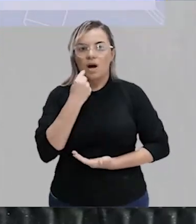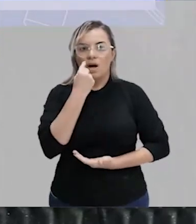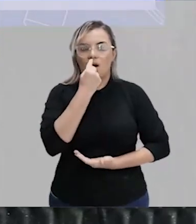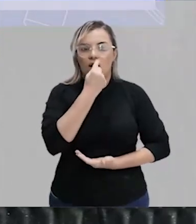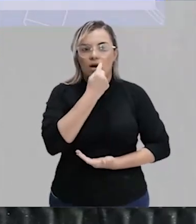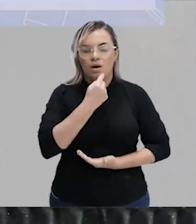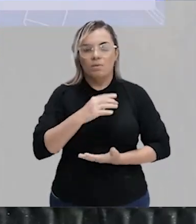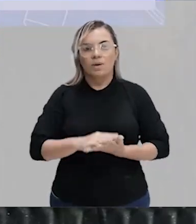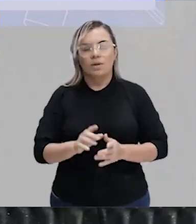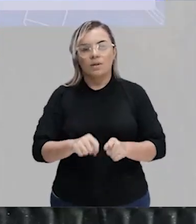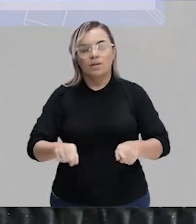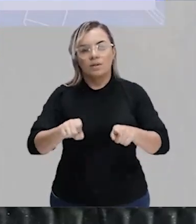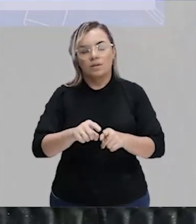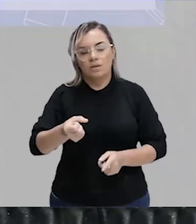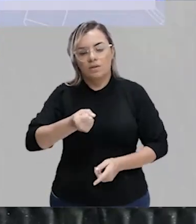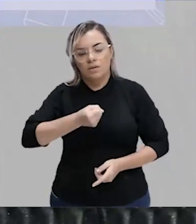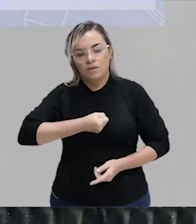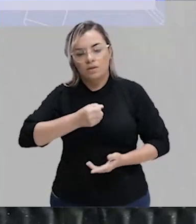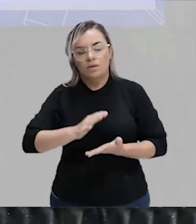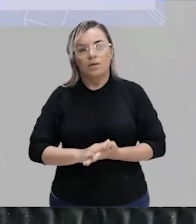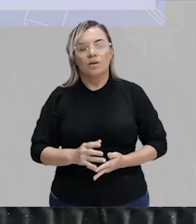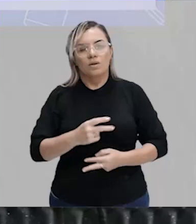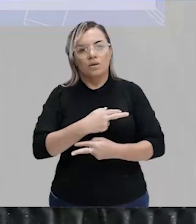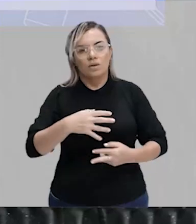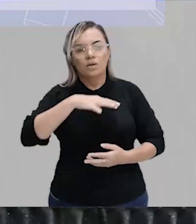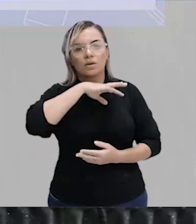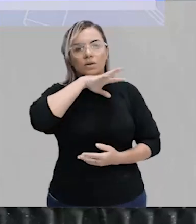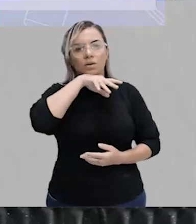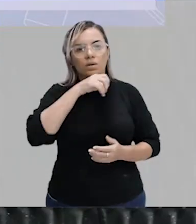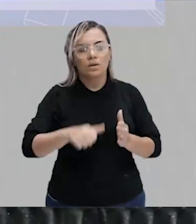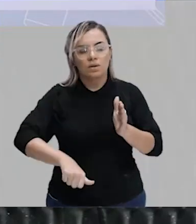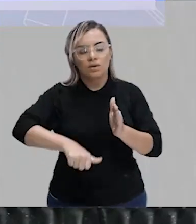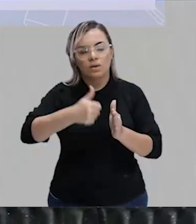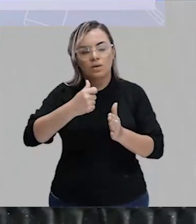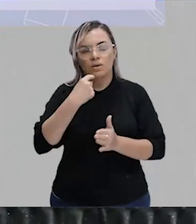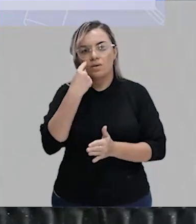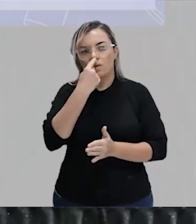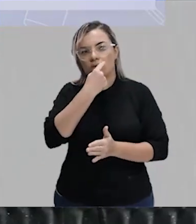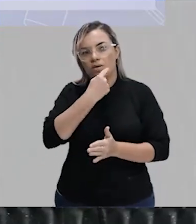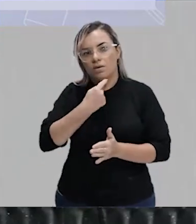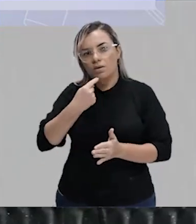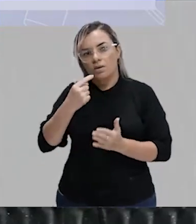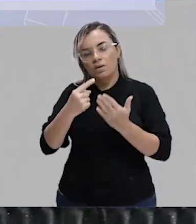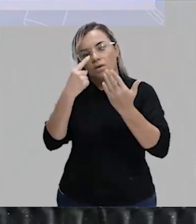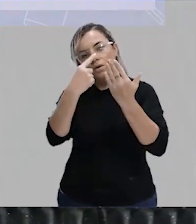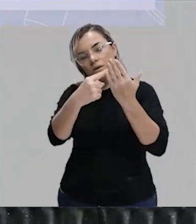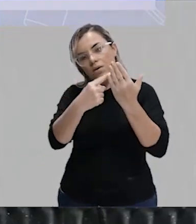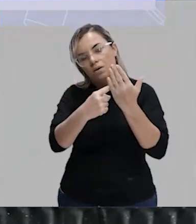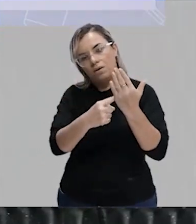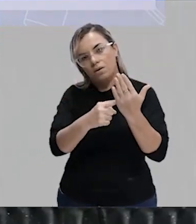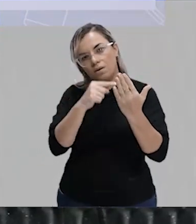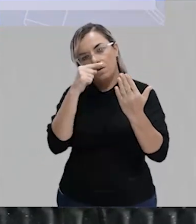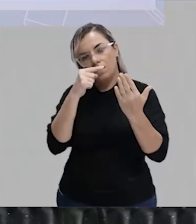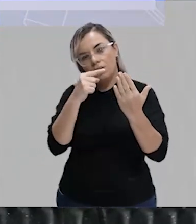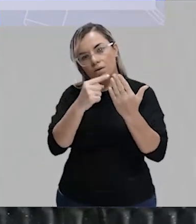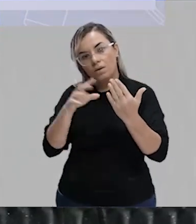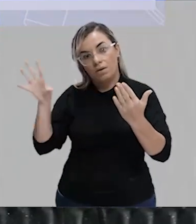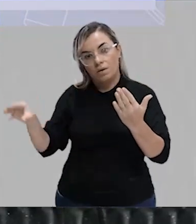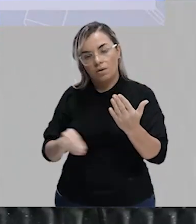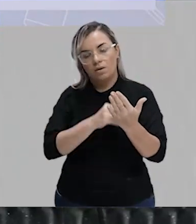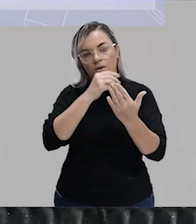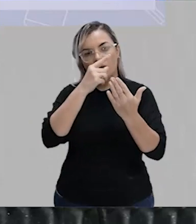o blastóporo origina primeiramente a boca, nós classificamos esses animais de, anota